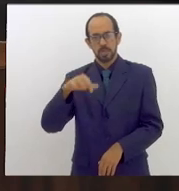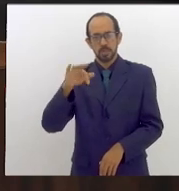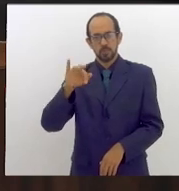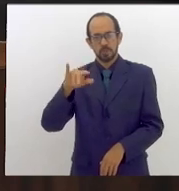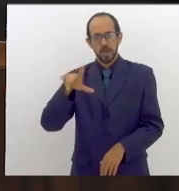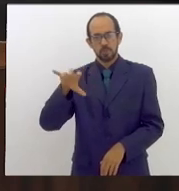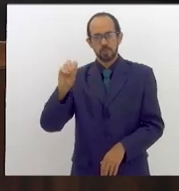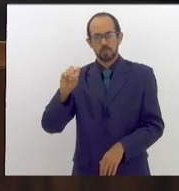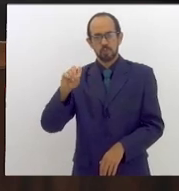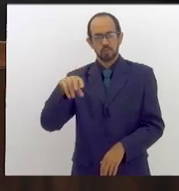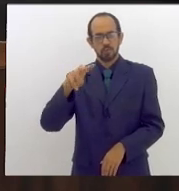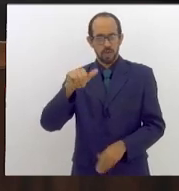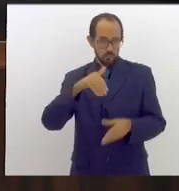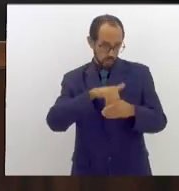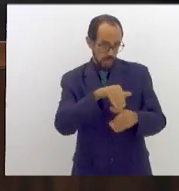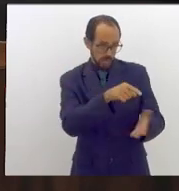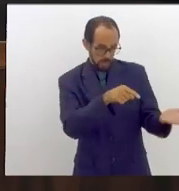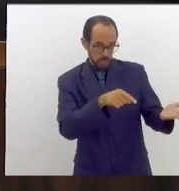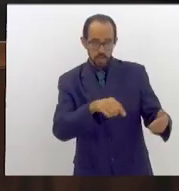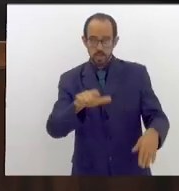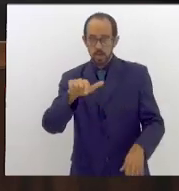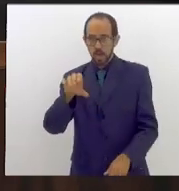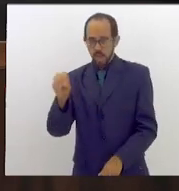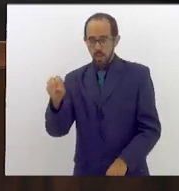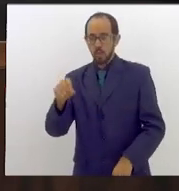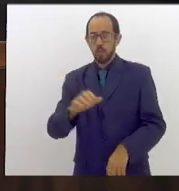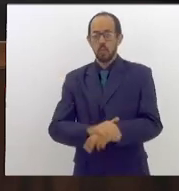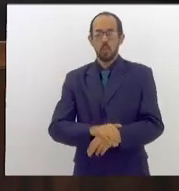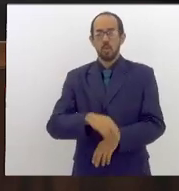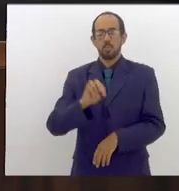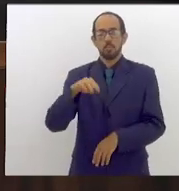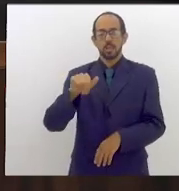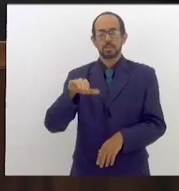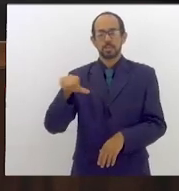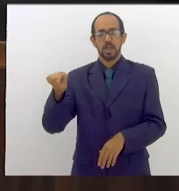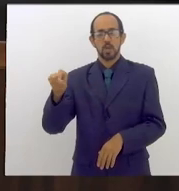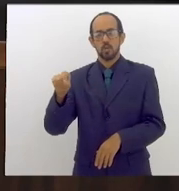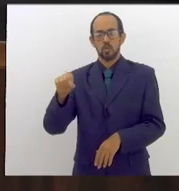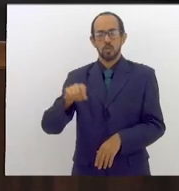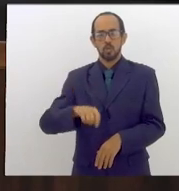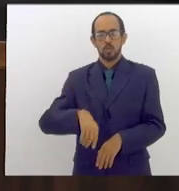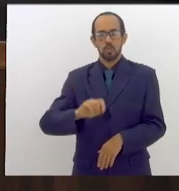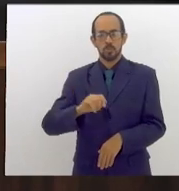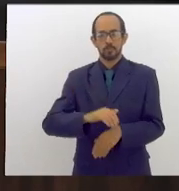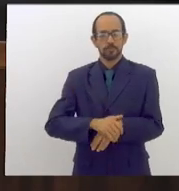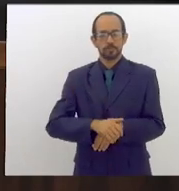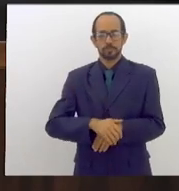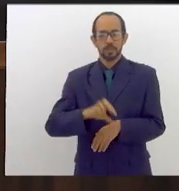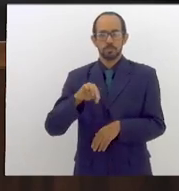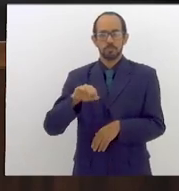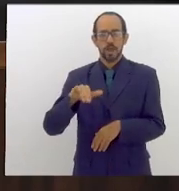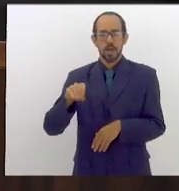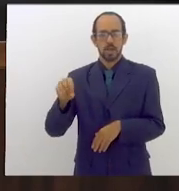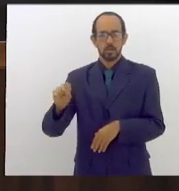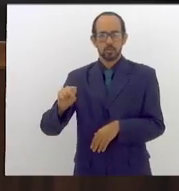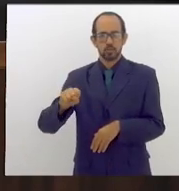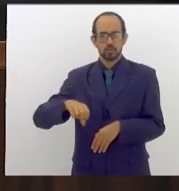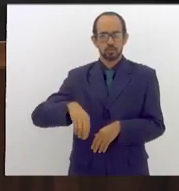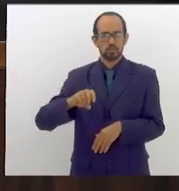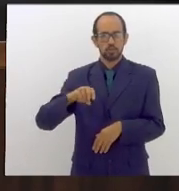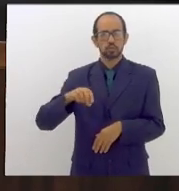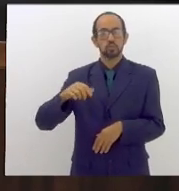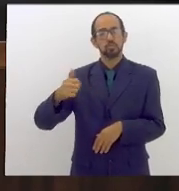presente está votando Léo Vieira Marcelo Dino presente já voltou Marcos Abraão Marcos